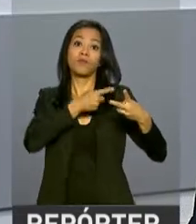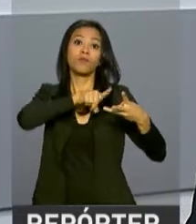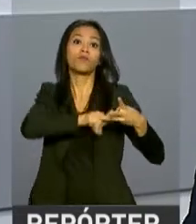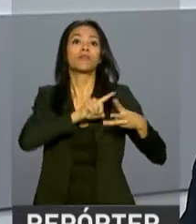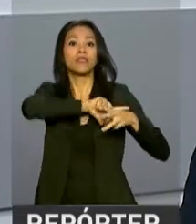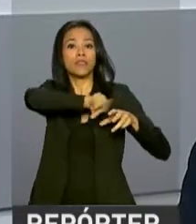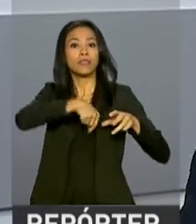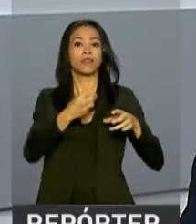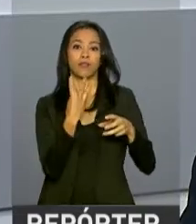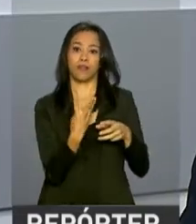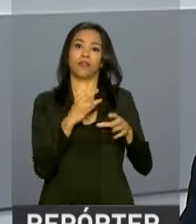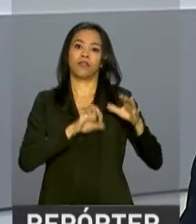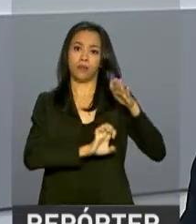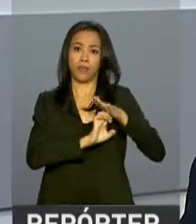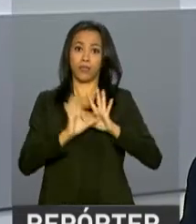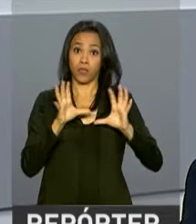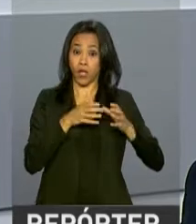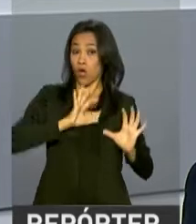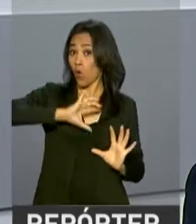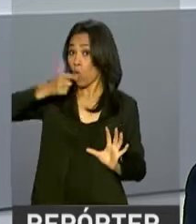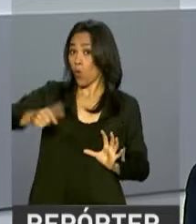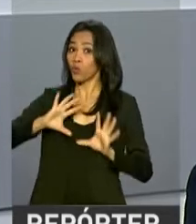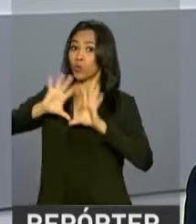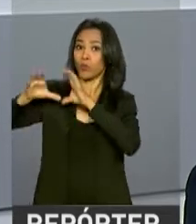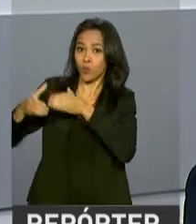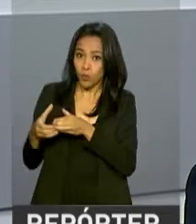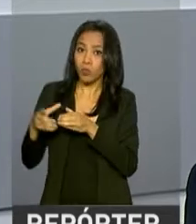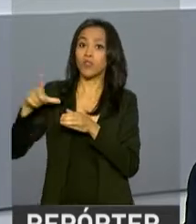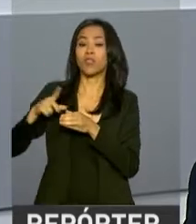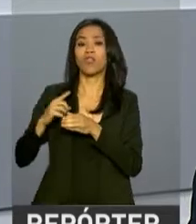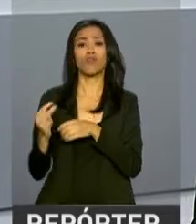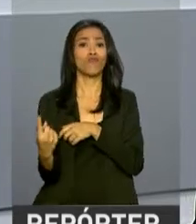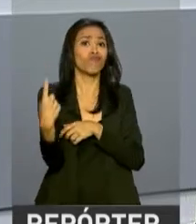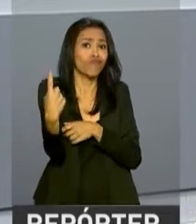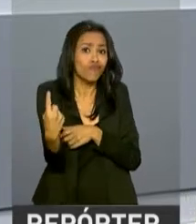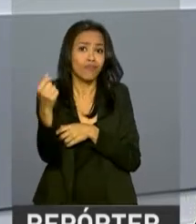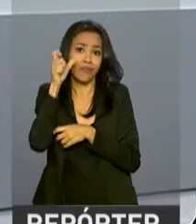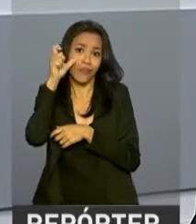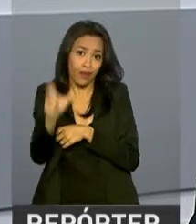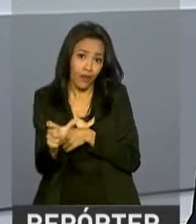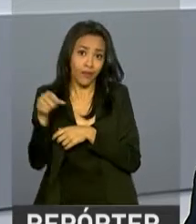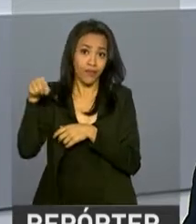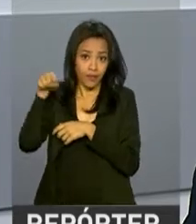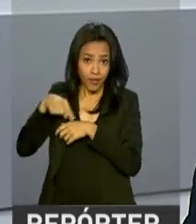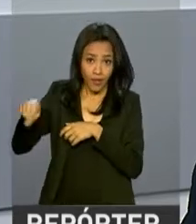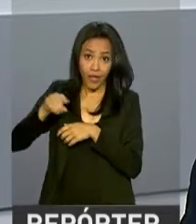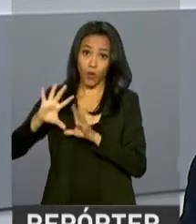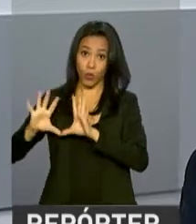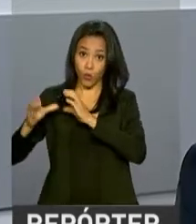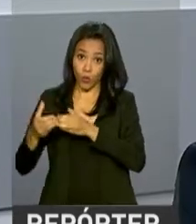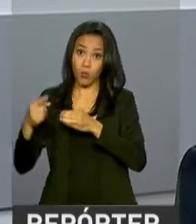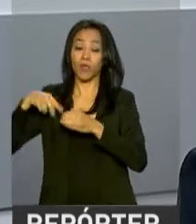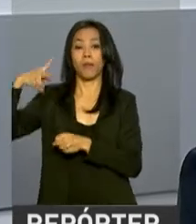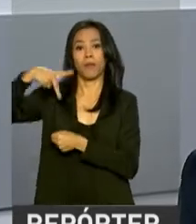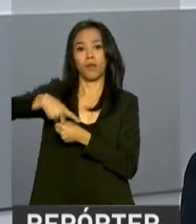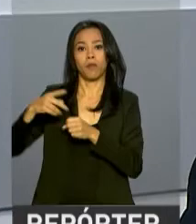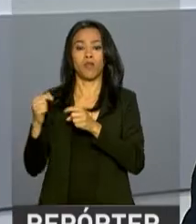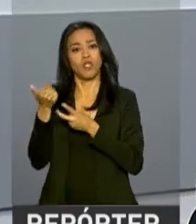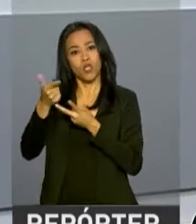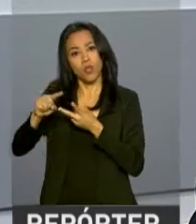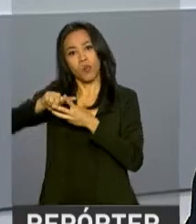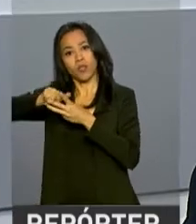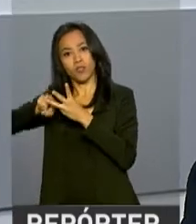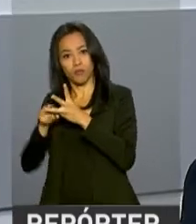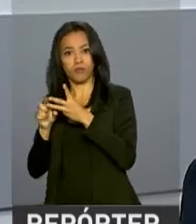exxonmobil já o bloco dois irmãos recebeu apenas uma oferta apresentada pelo consórcio formado entre a petrobrás state